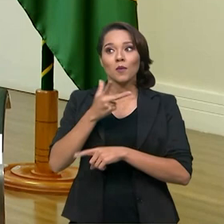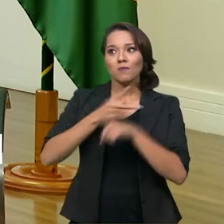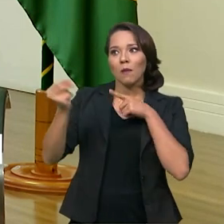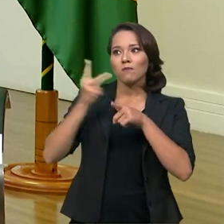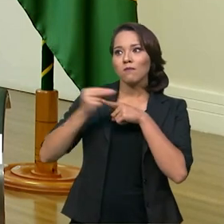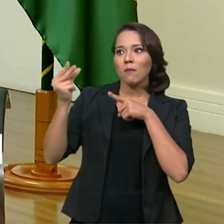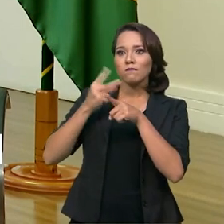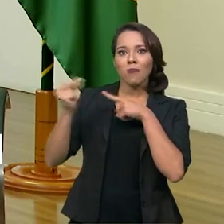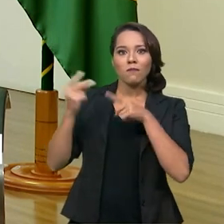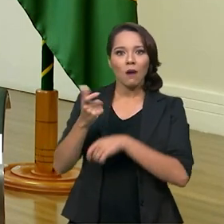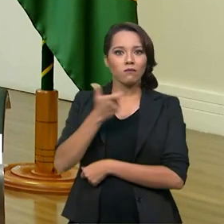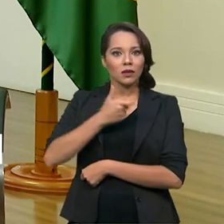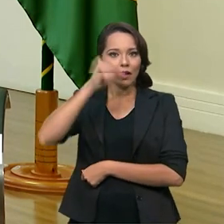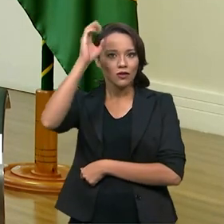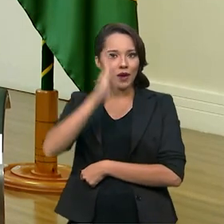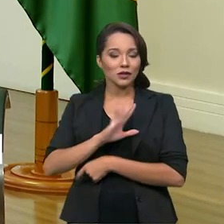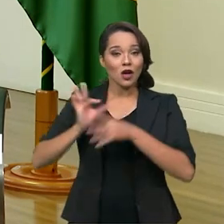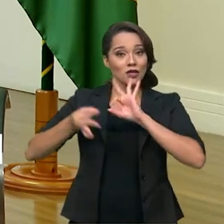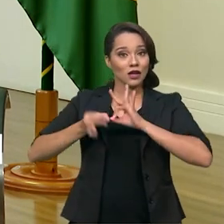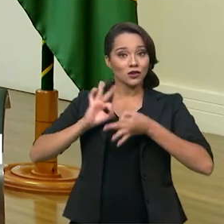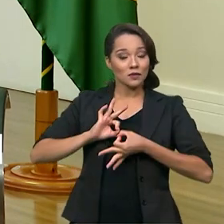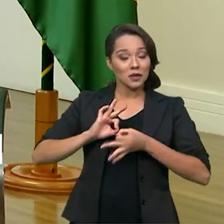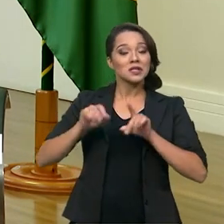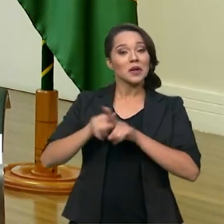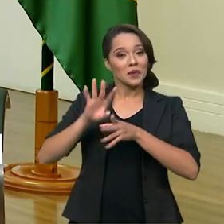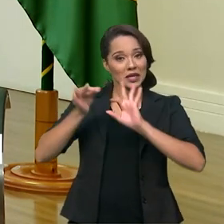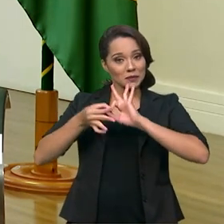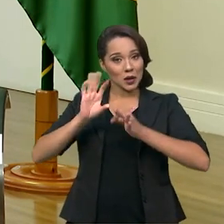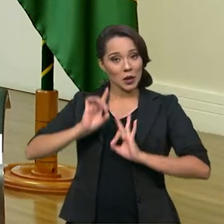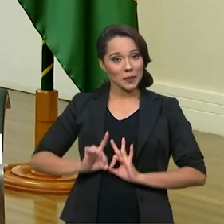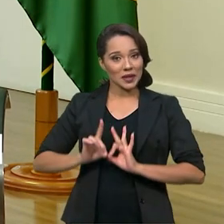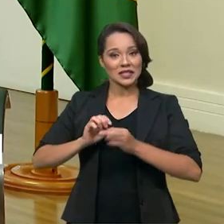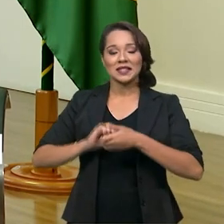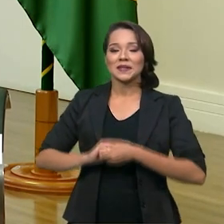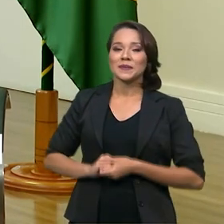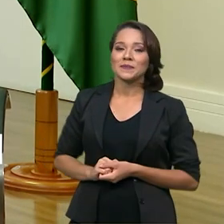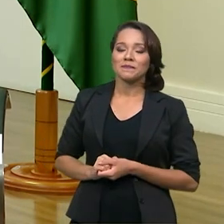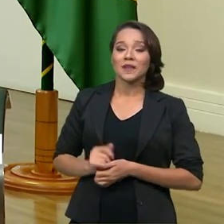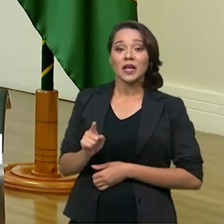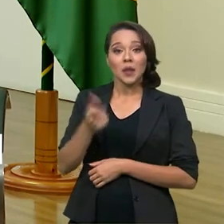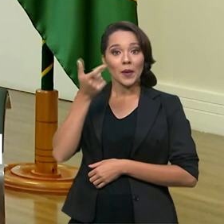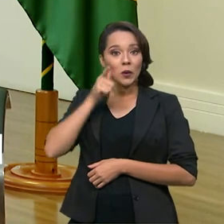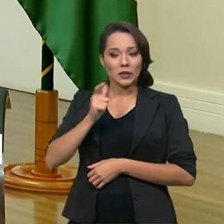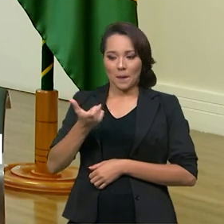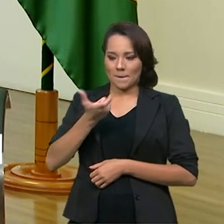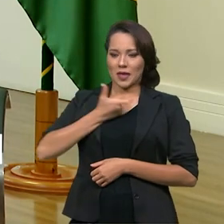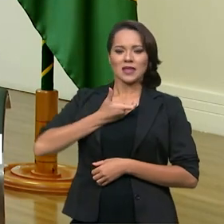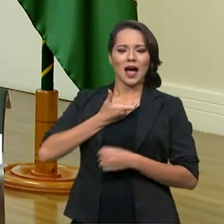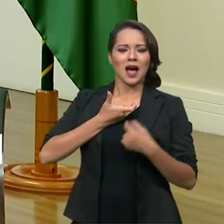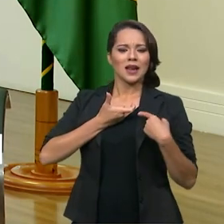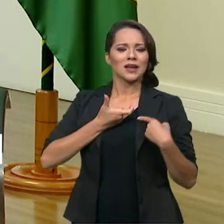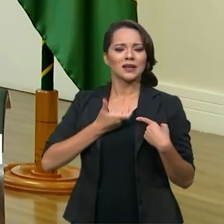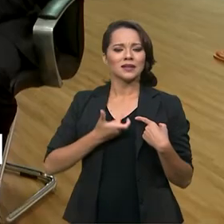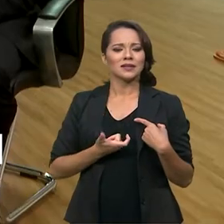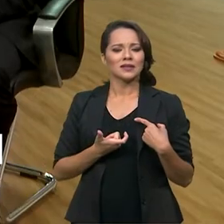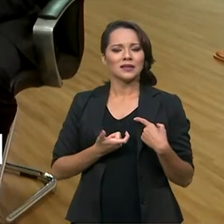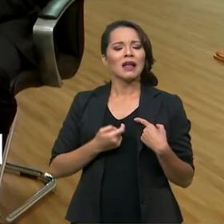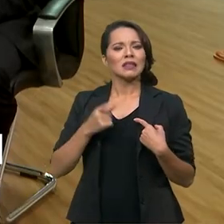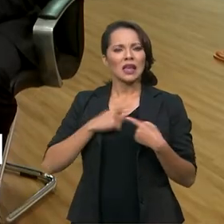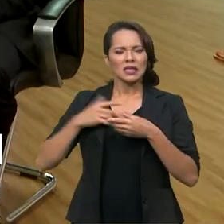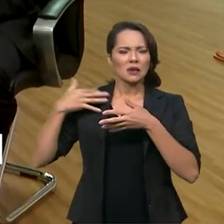medalhas do Brasil em Olimpíada e Paralimpíada. Para receber aquela medalha lá, há uma